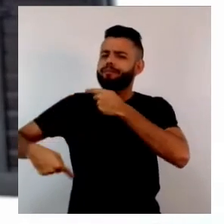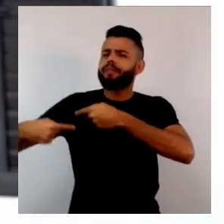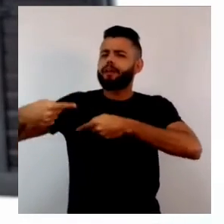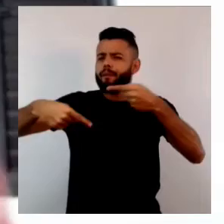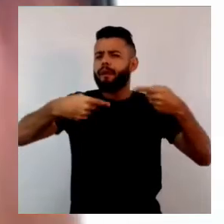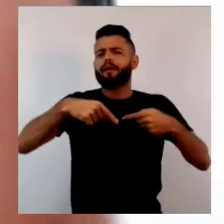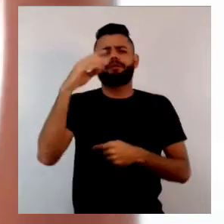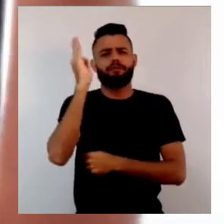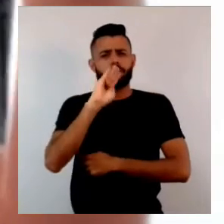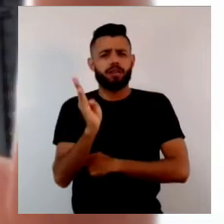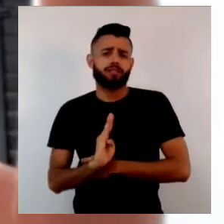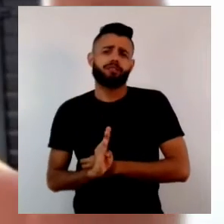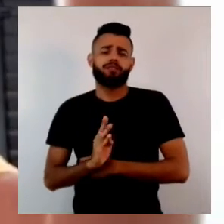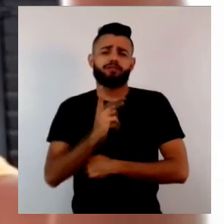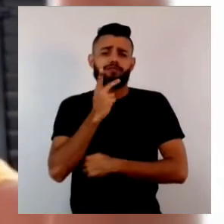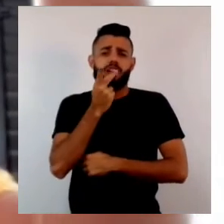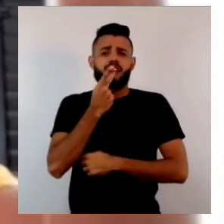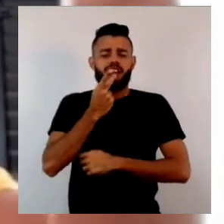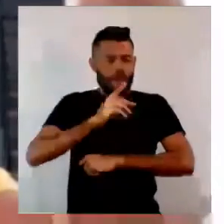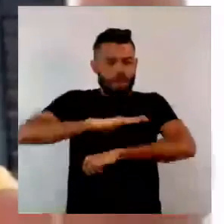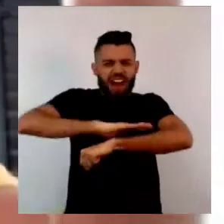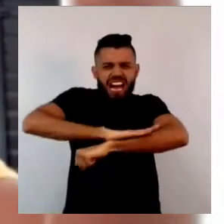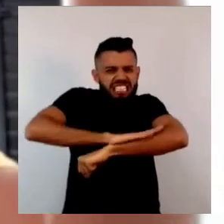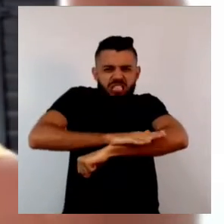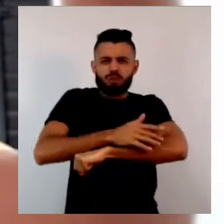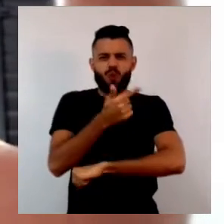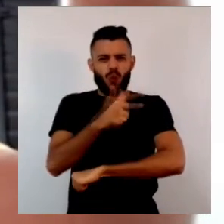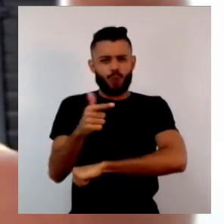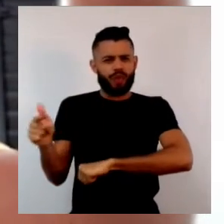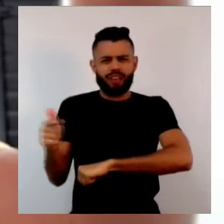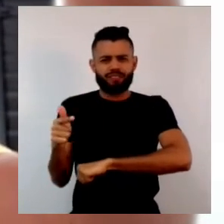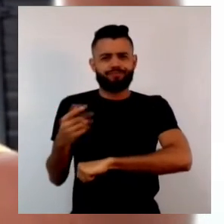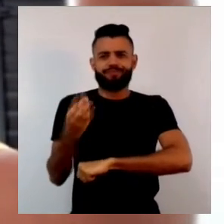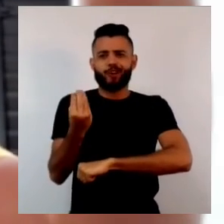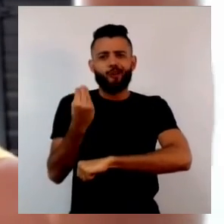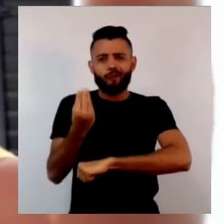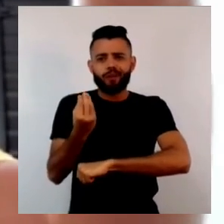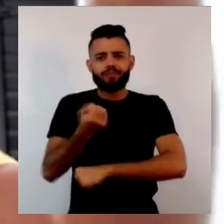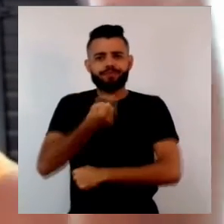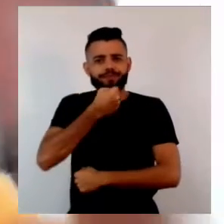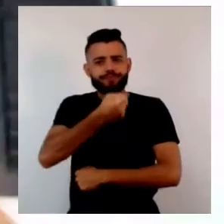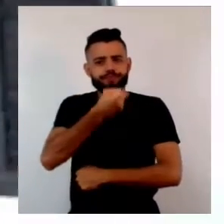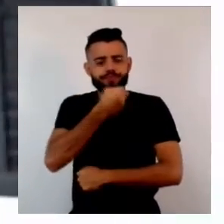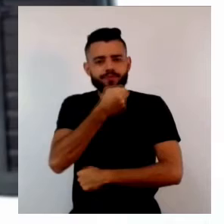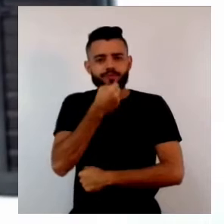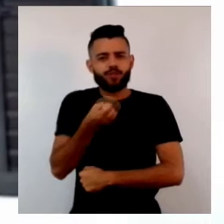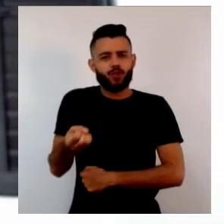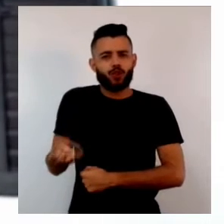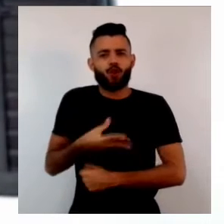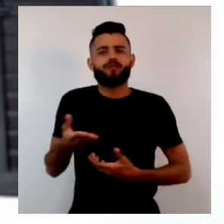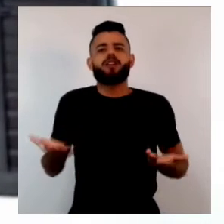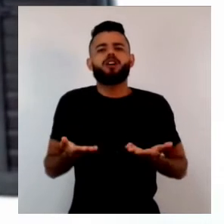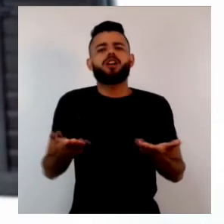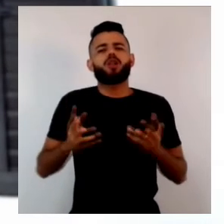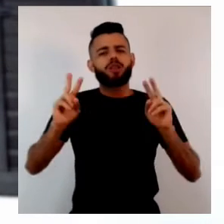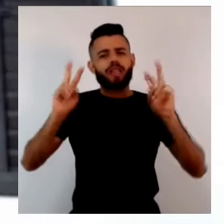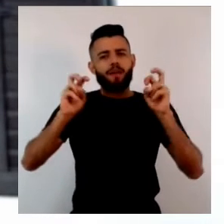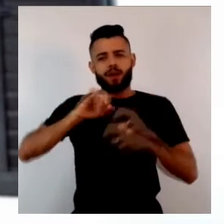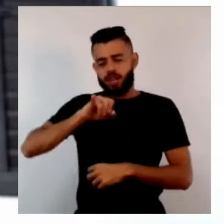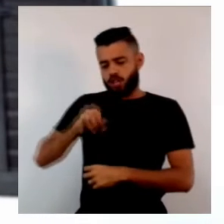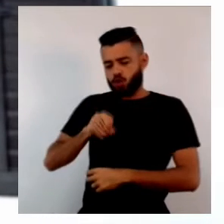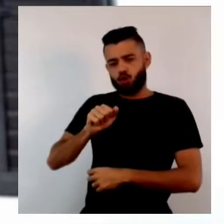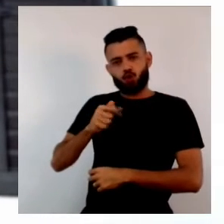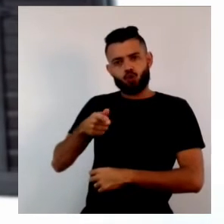existência do racismo. As coberturas recentes do caso do João Alberto foram as primeiras vezes que eu